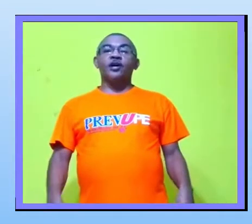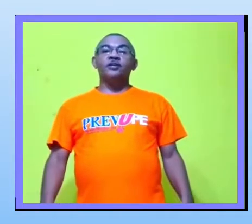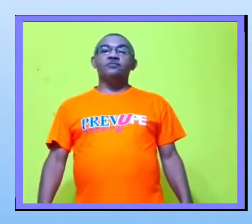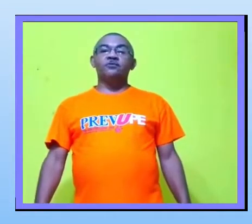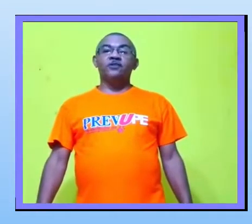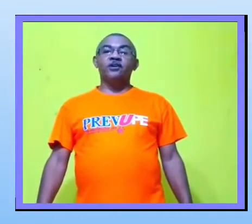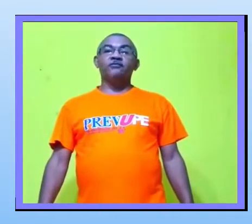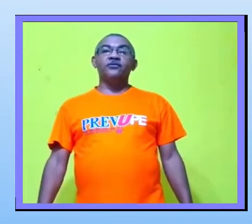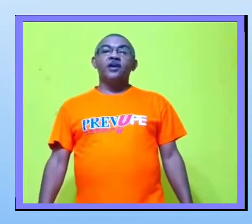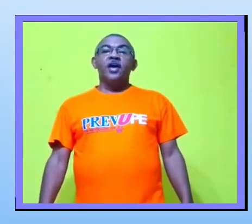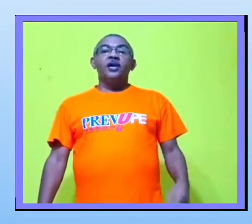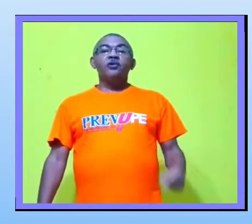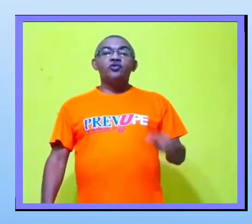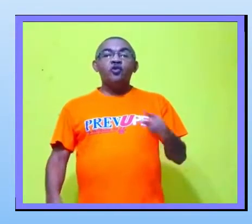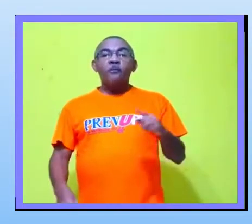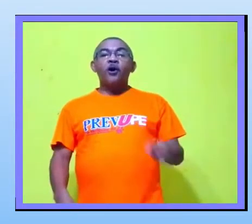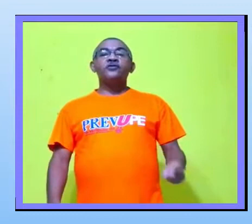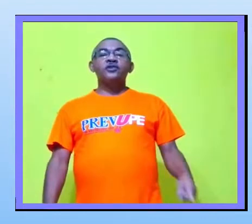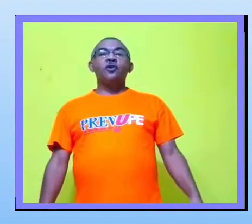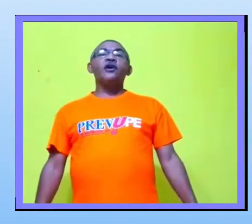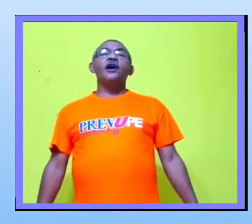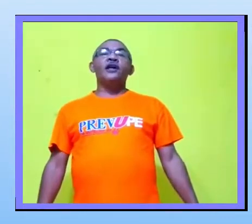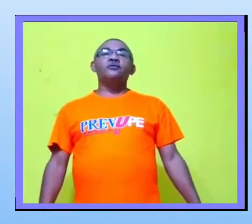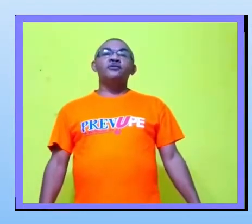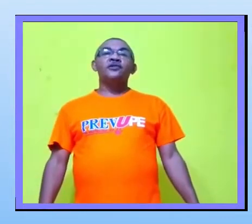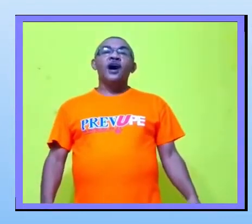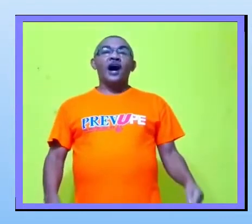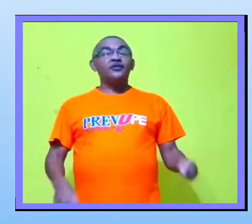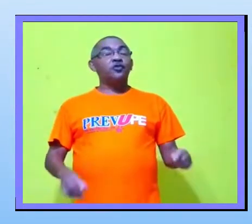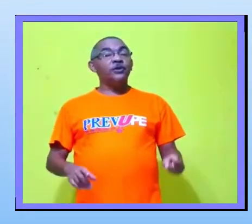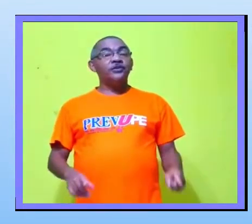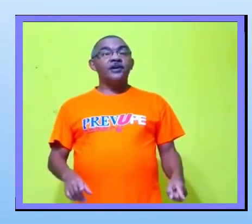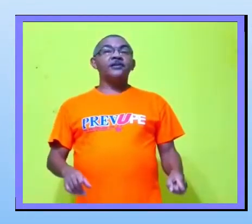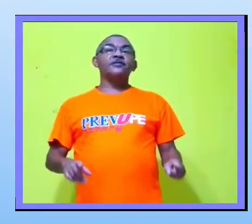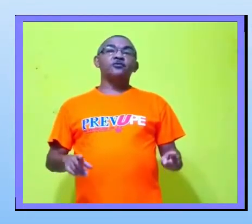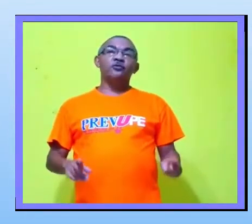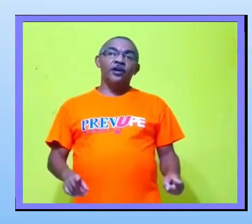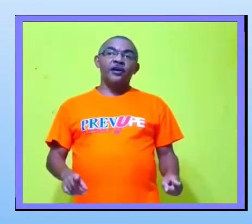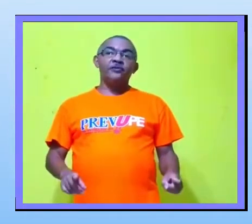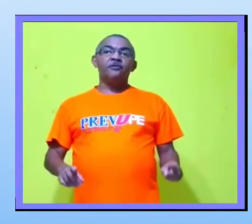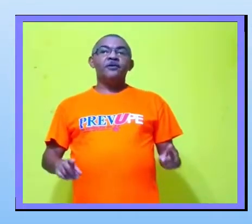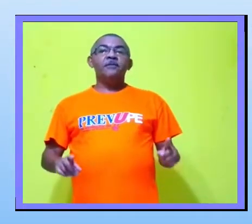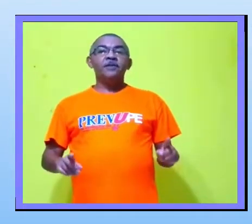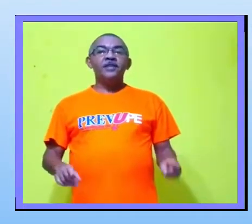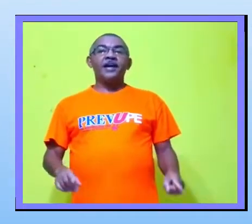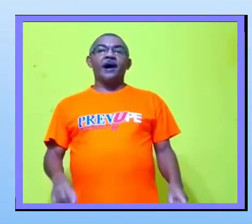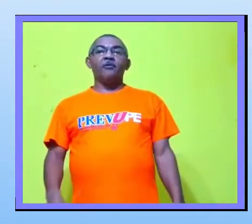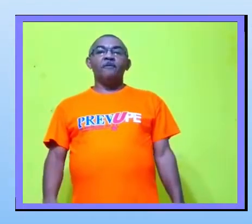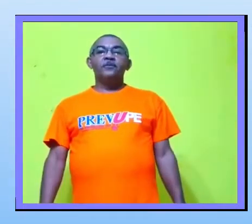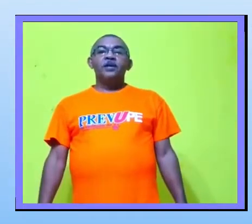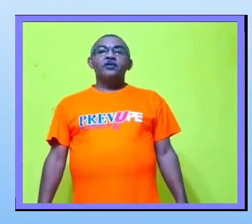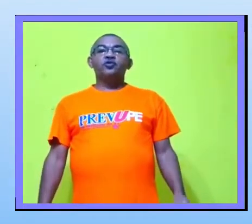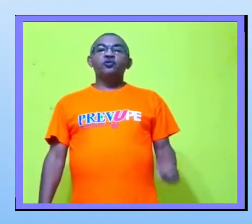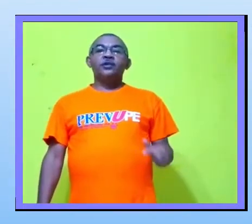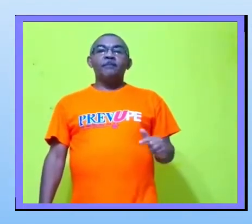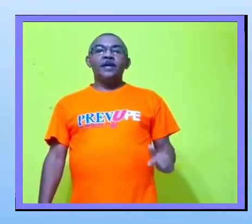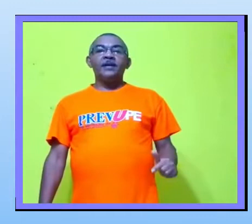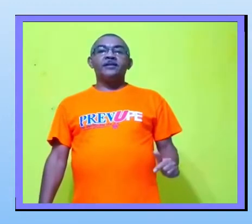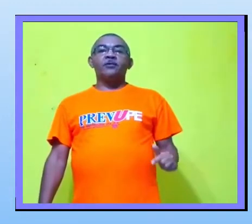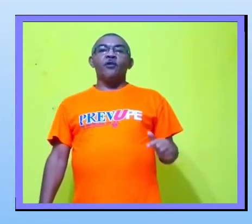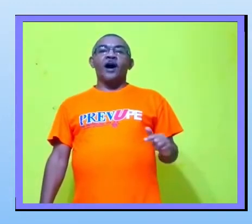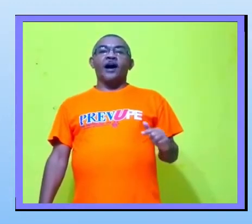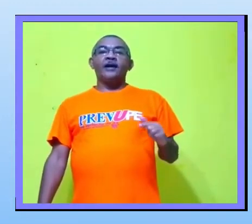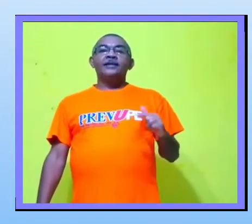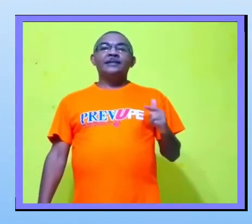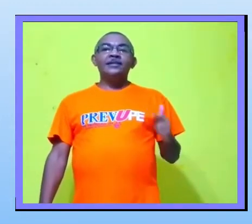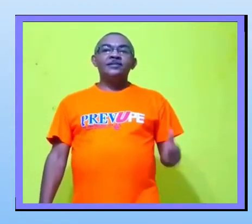dos organismos vivos, e os compostos inorgânicos, as substâncias do reino mineral.